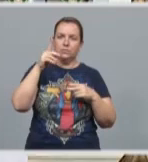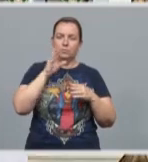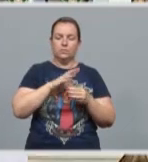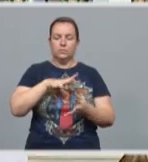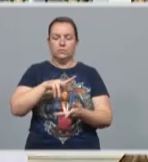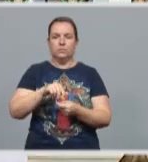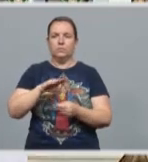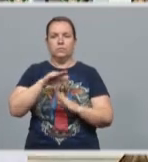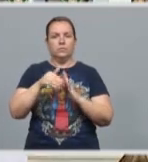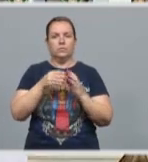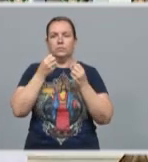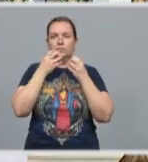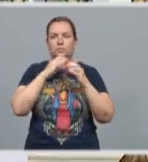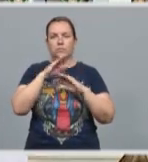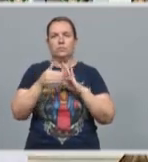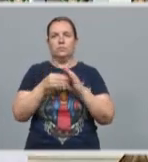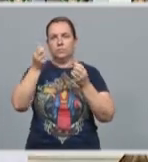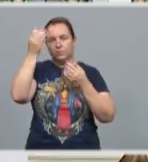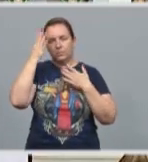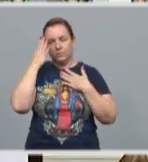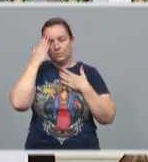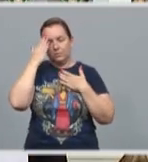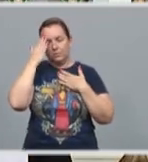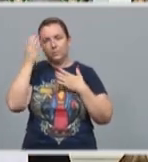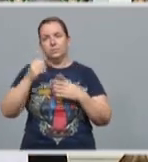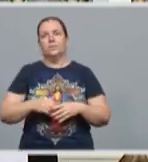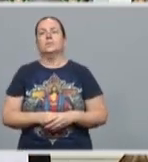mundo todo o bem e toda a graça.